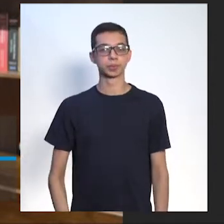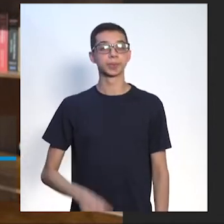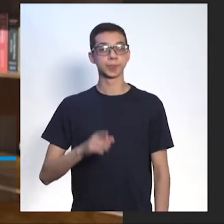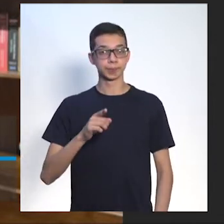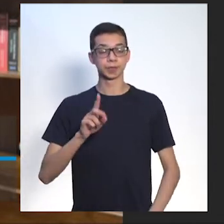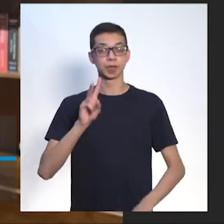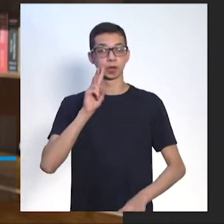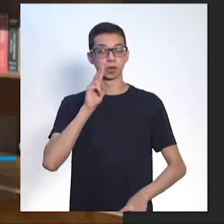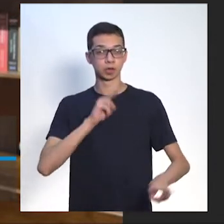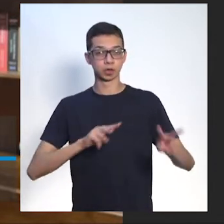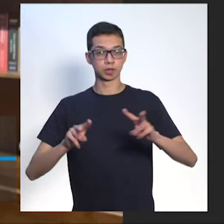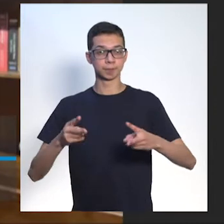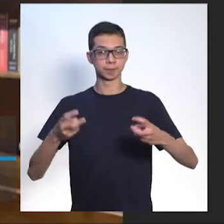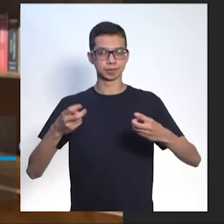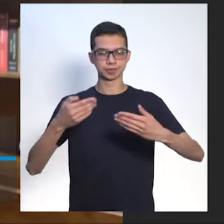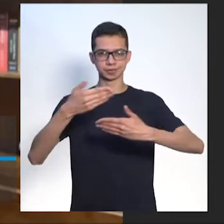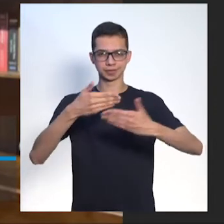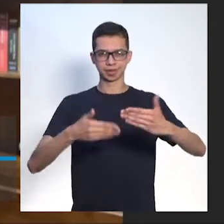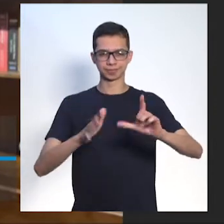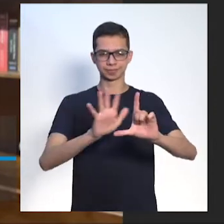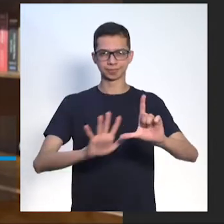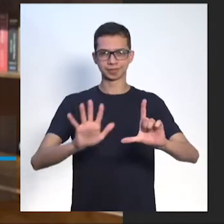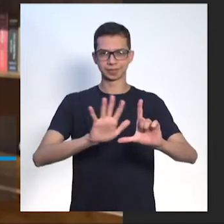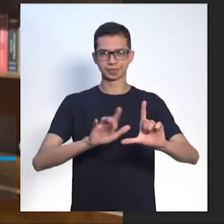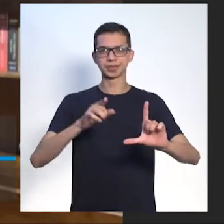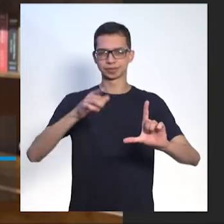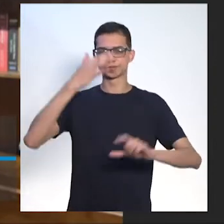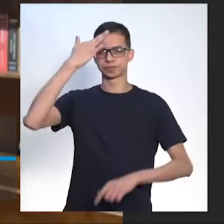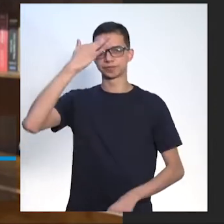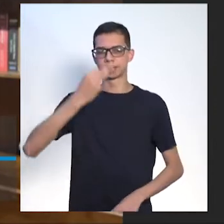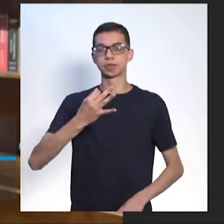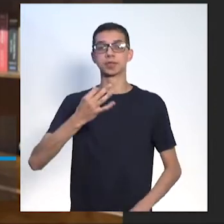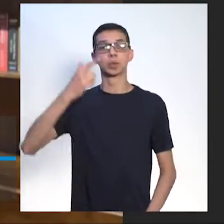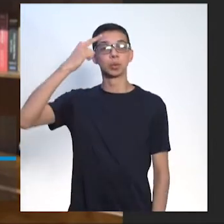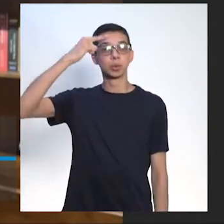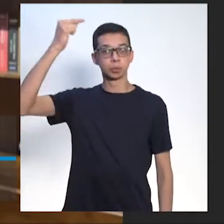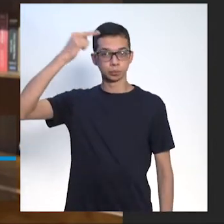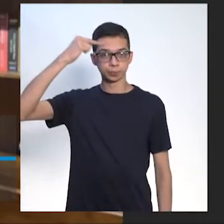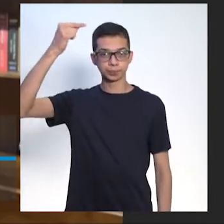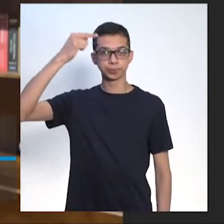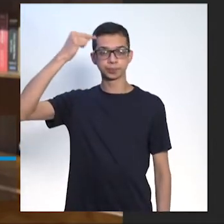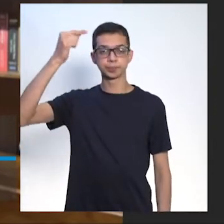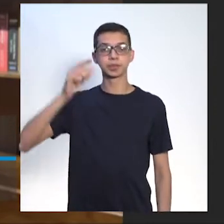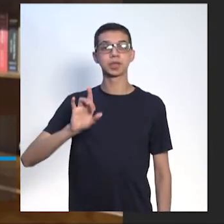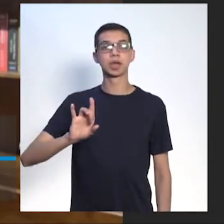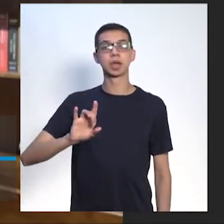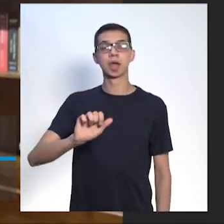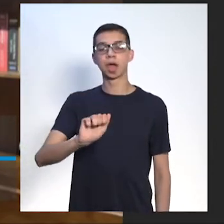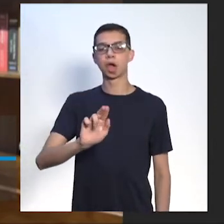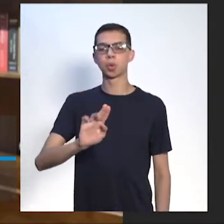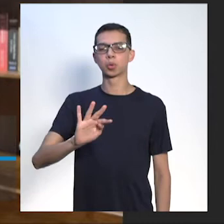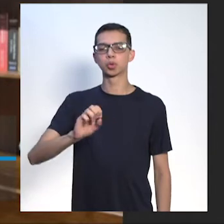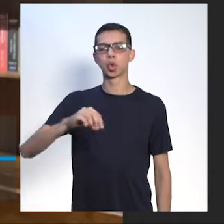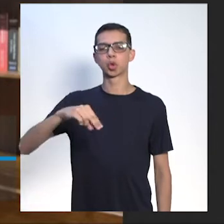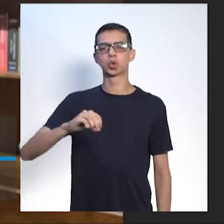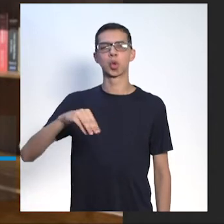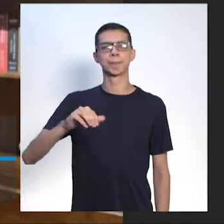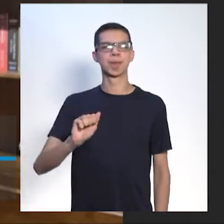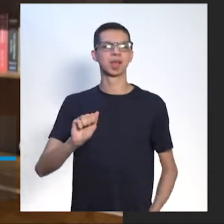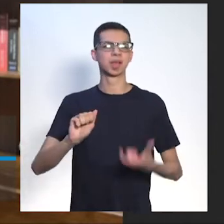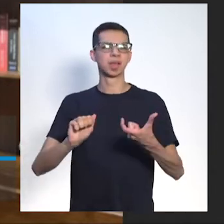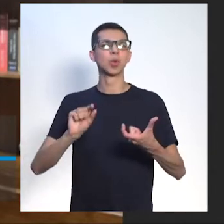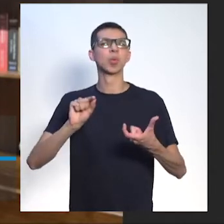nesse slide aí ainda, você vai ver o seguinte: as universidades são autônomas. O que quer dizer isso? Elas